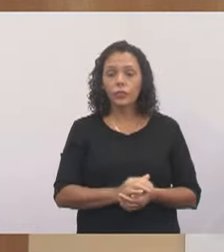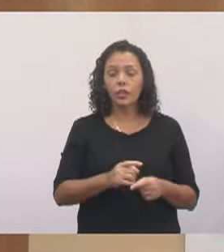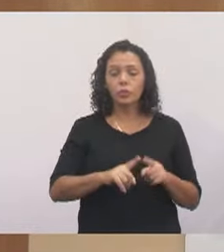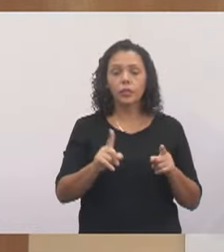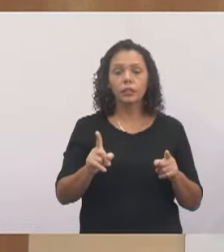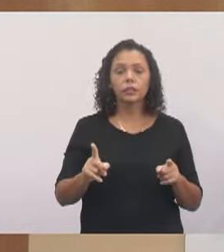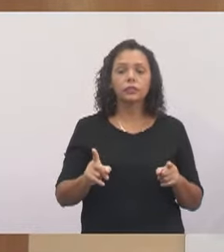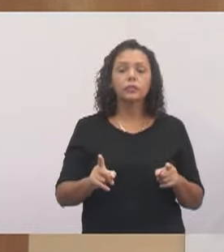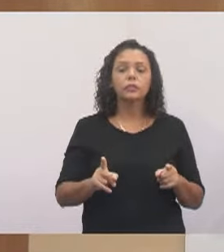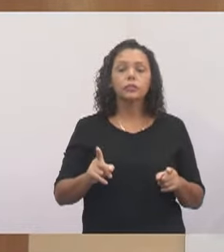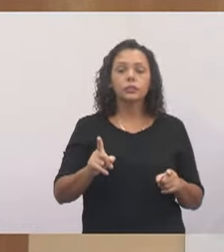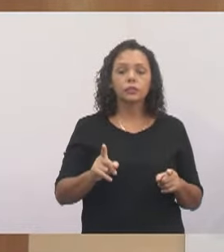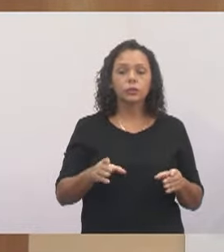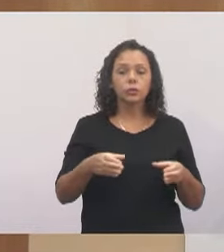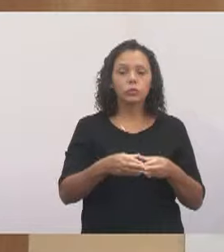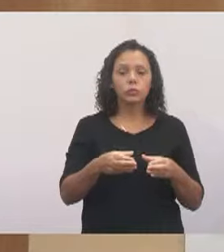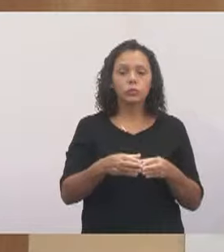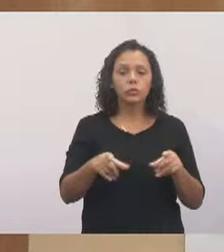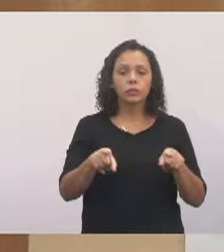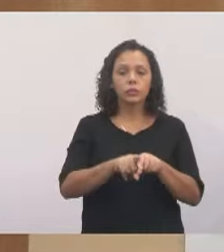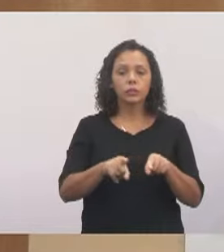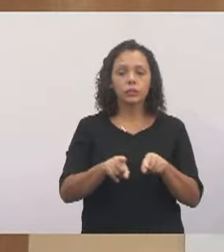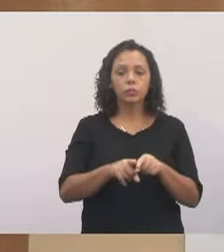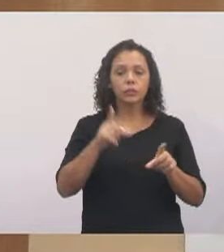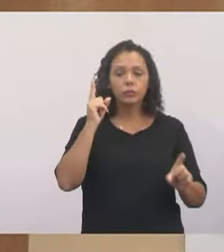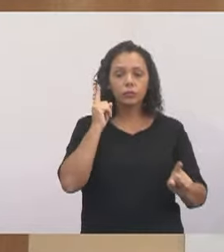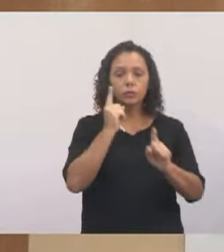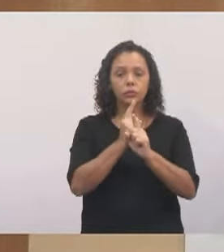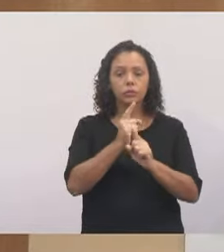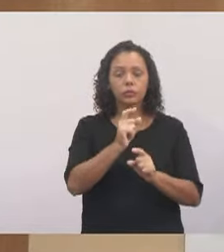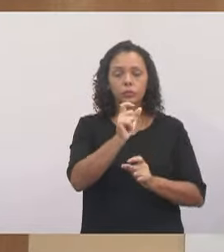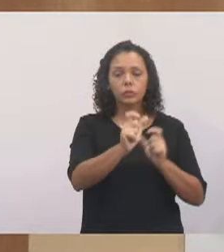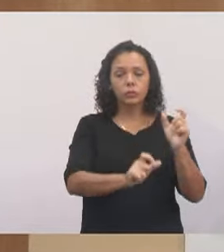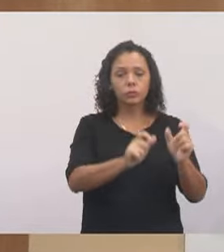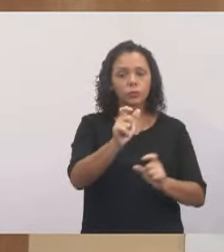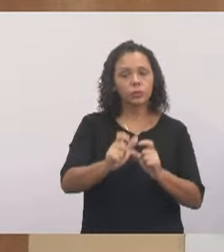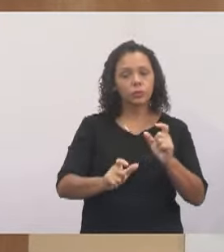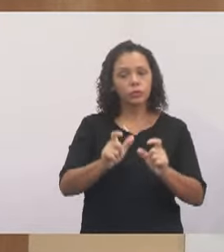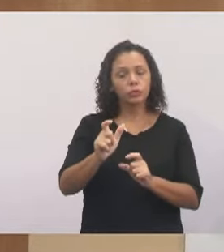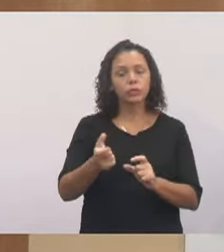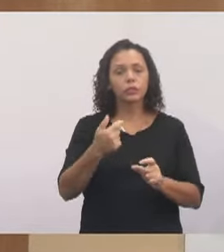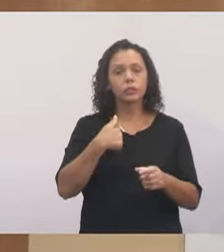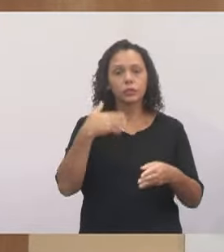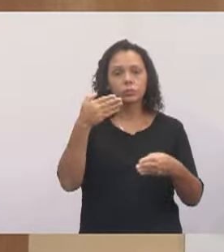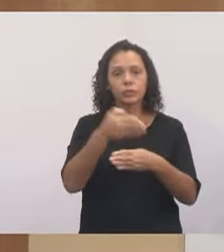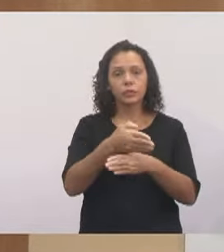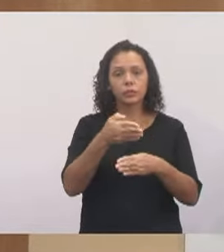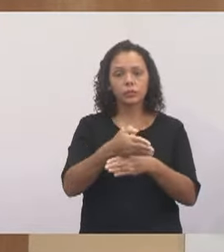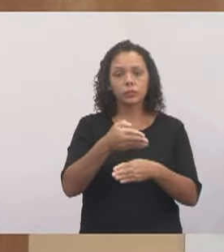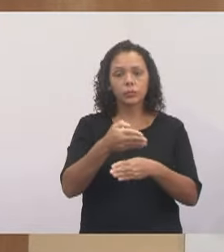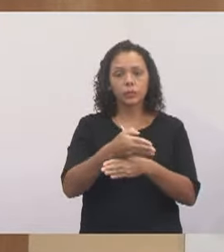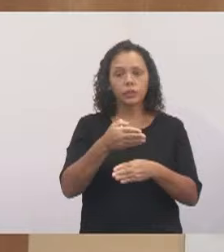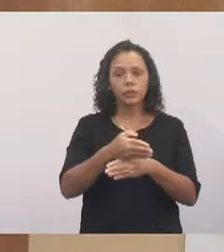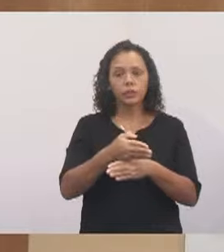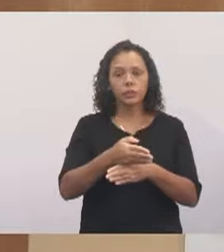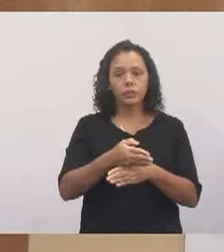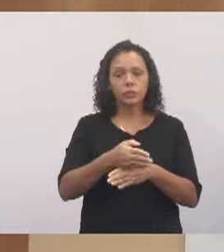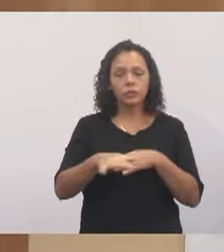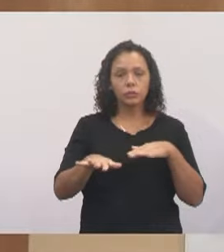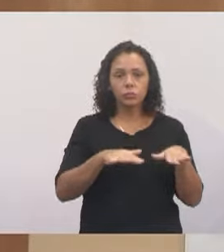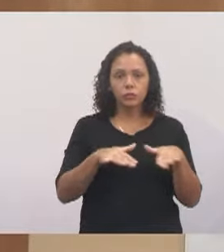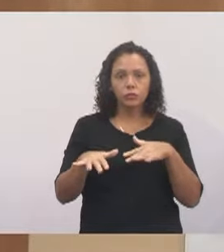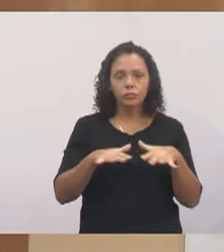Mas a Proeficiência também foi um encontro de pessoas ao qual eu fiz parte, e